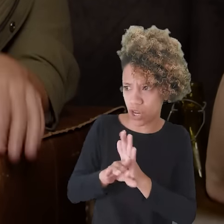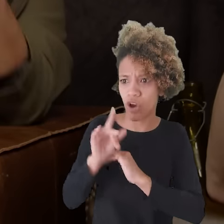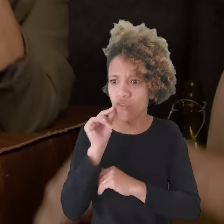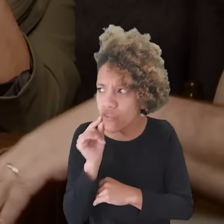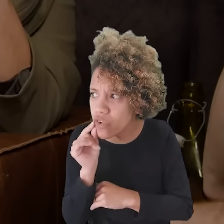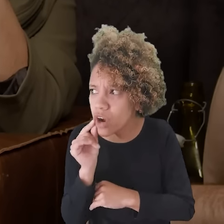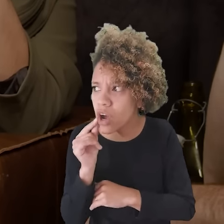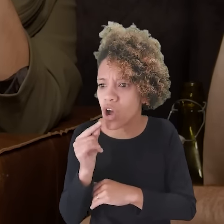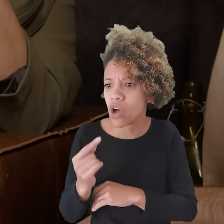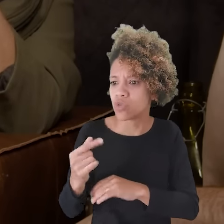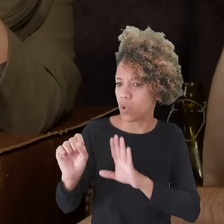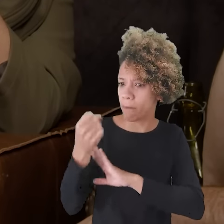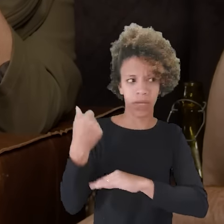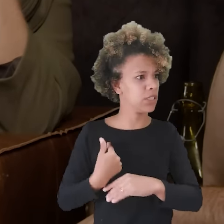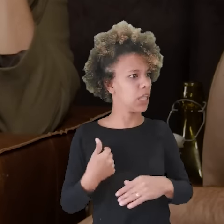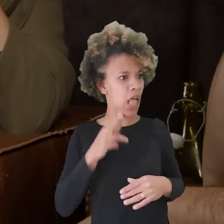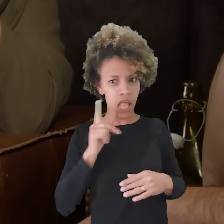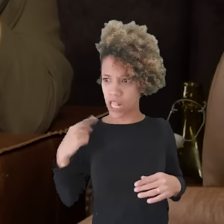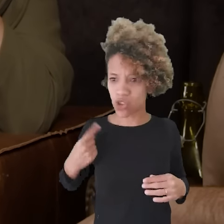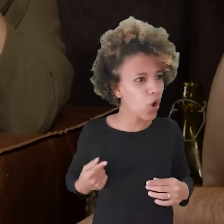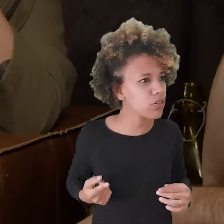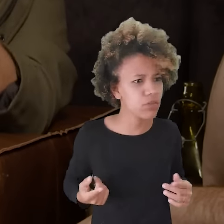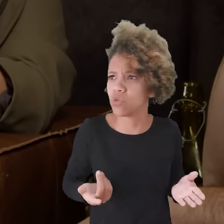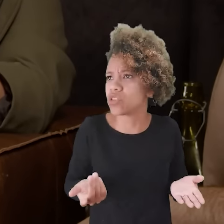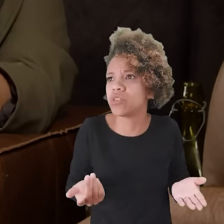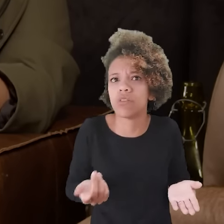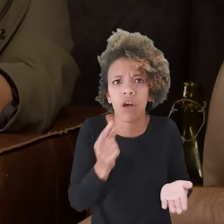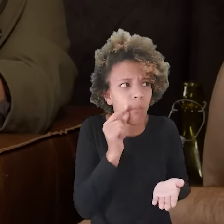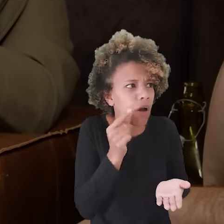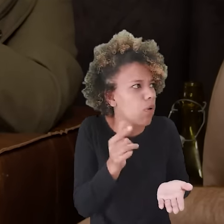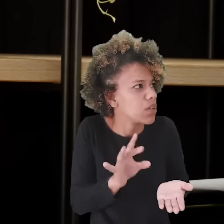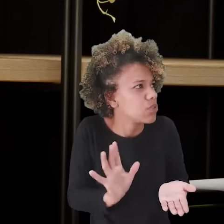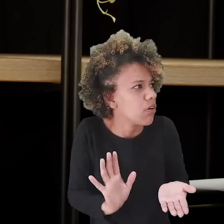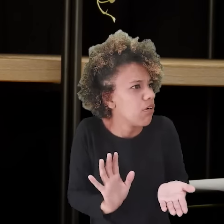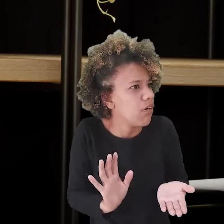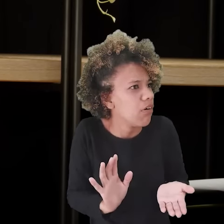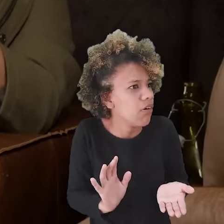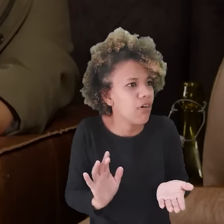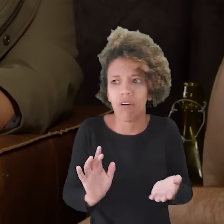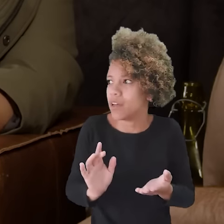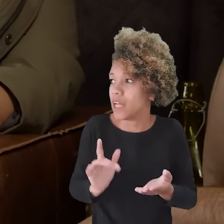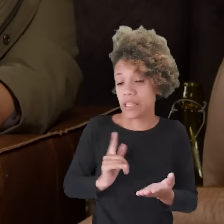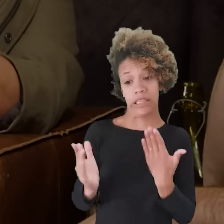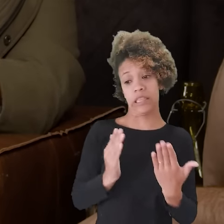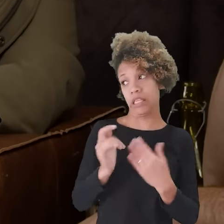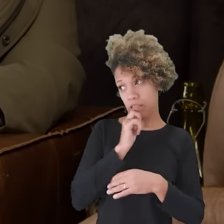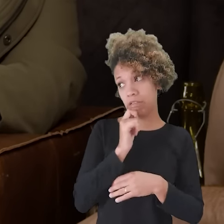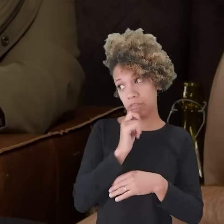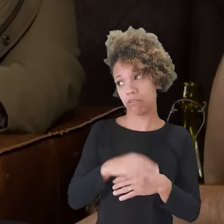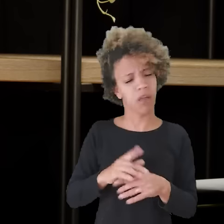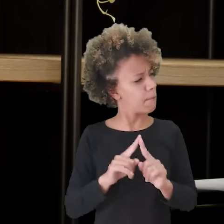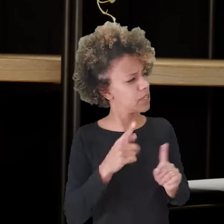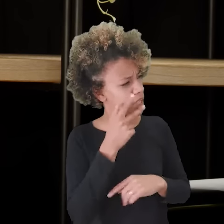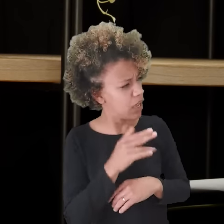eu cheguei lá eu fui lá acender um beck na frente do bar a galera fez cara tu é doido lá tem um pé um pouco atrás Ainda